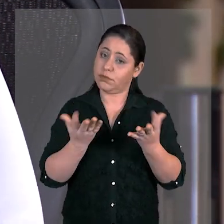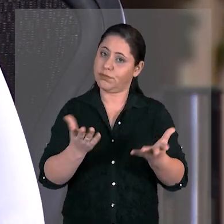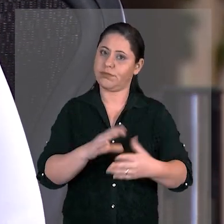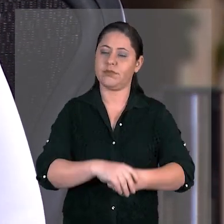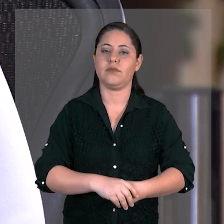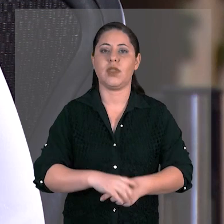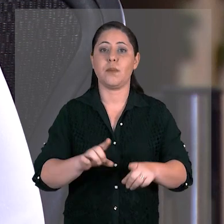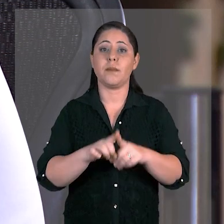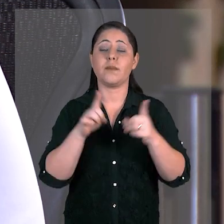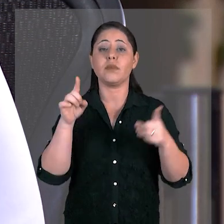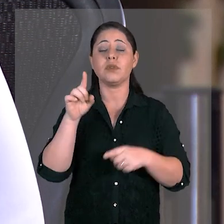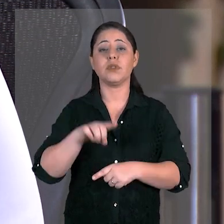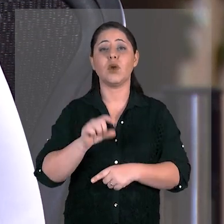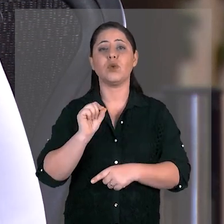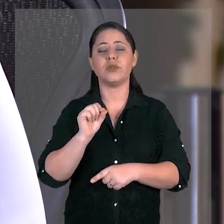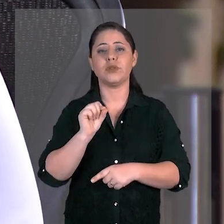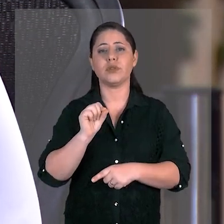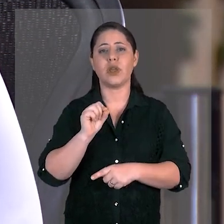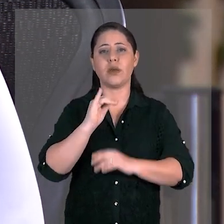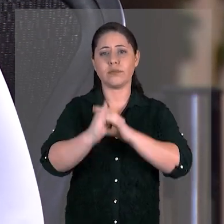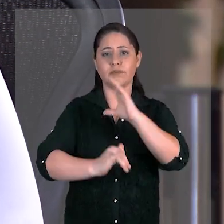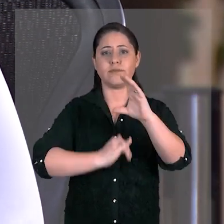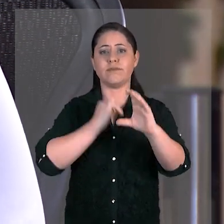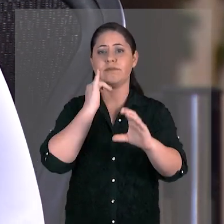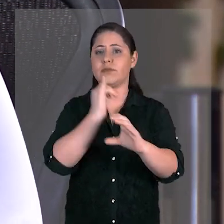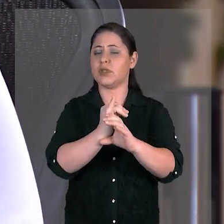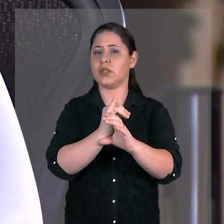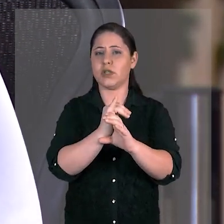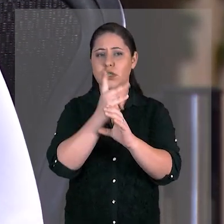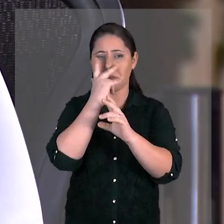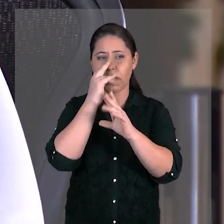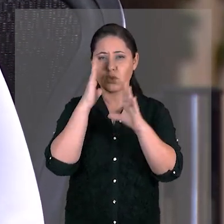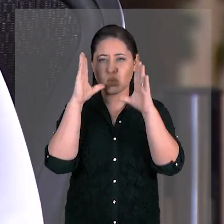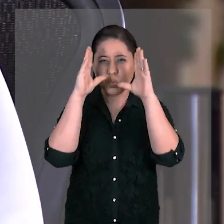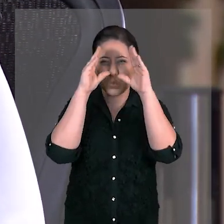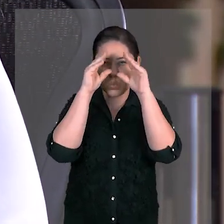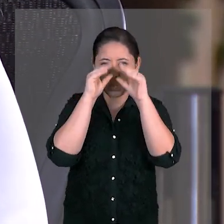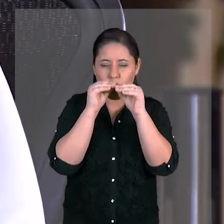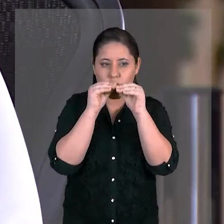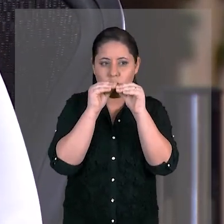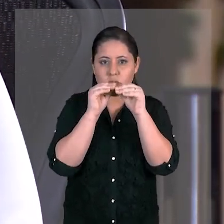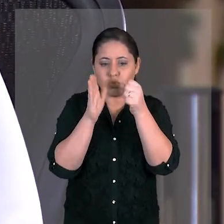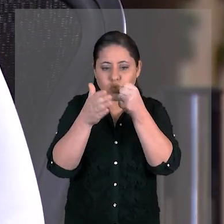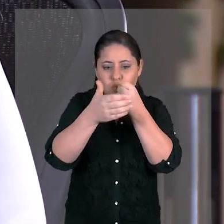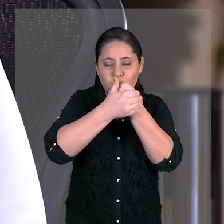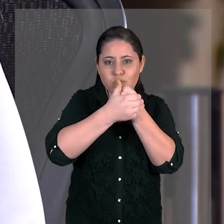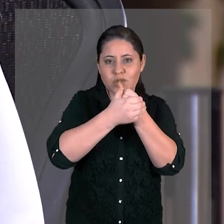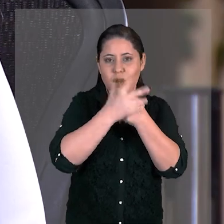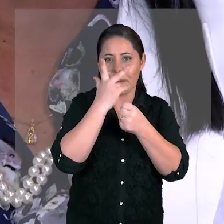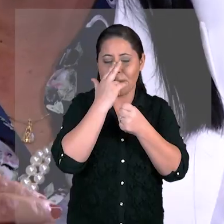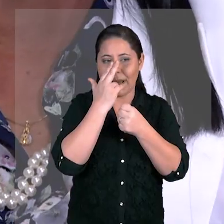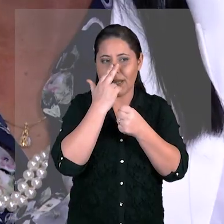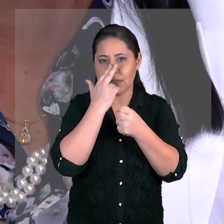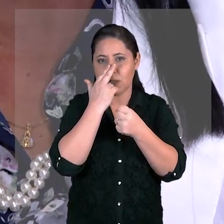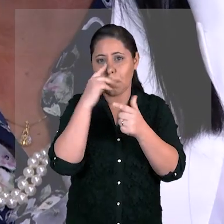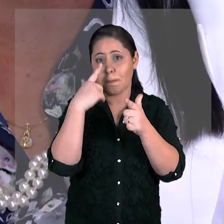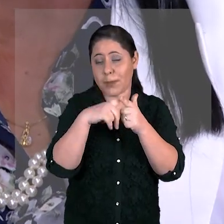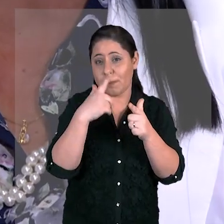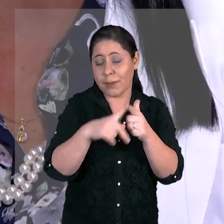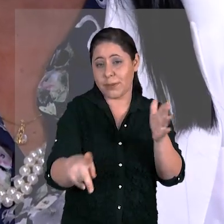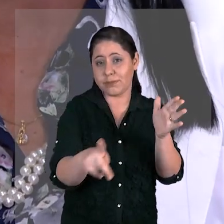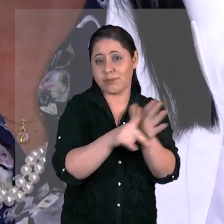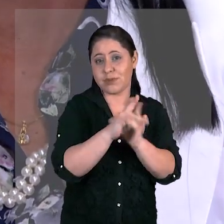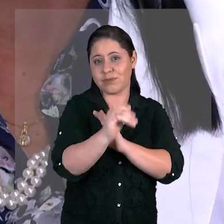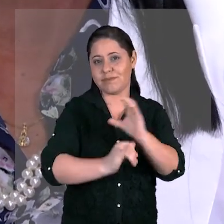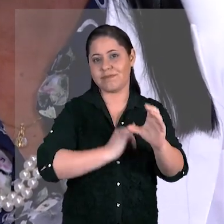Mas ela é uma internet escura. Nós costumamos dizer que ela é o lado obscuro da internet, porque é mais difícil